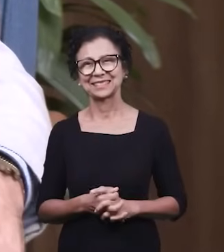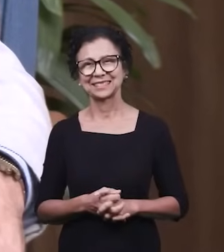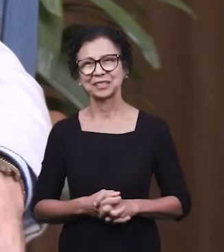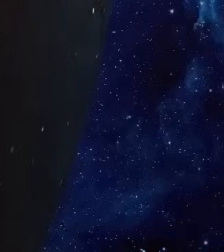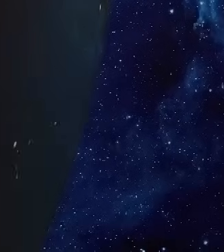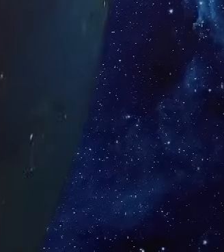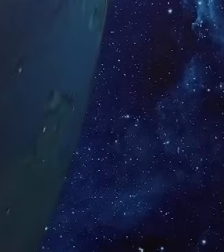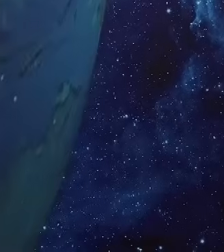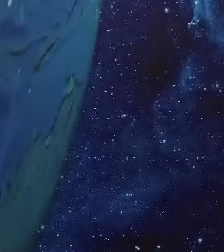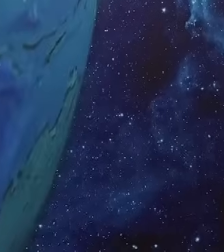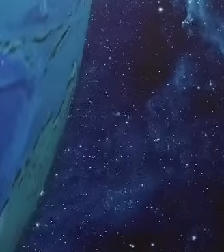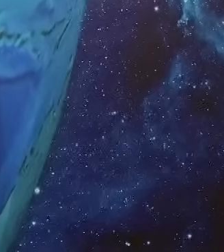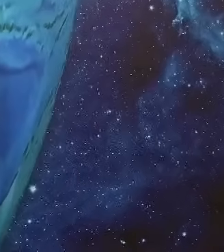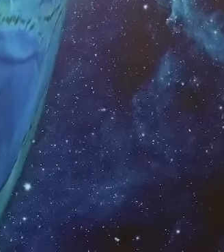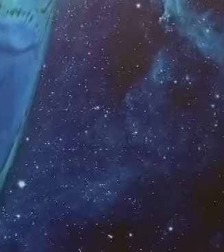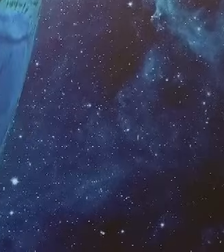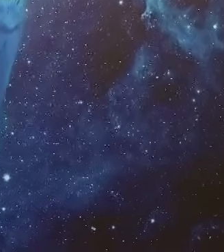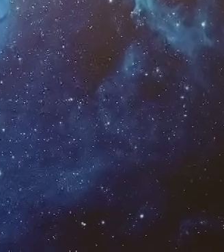Senhor Jesus.